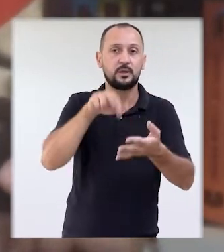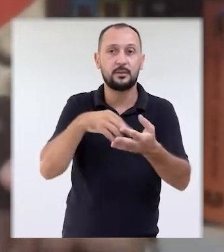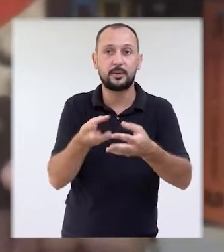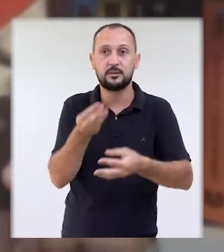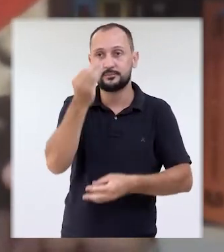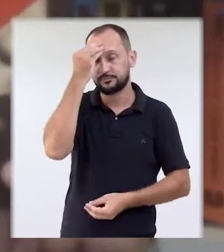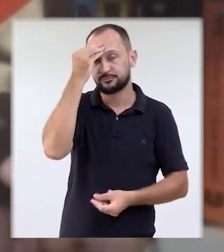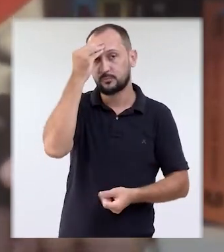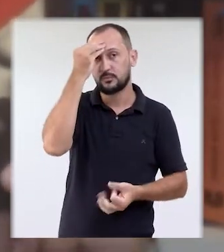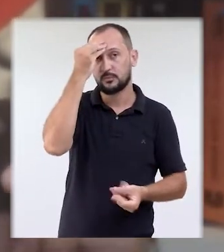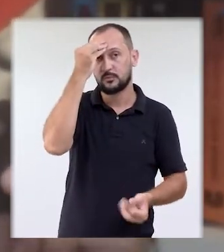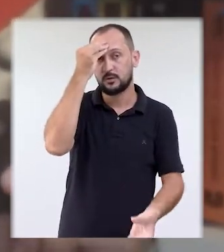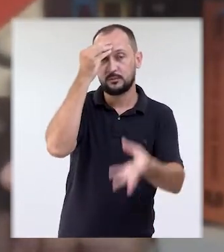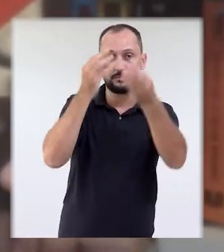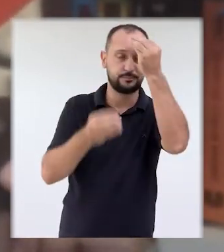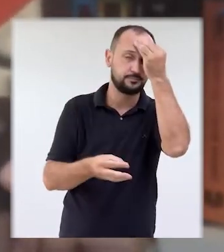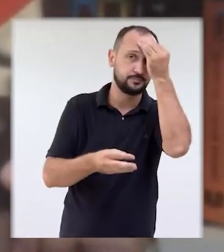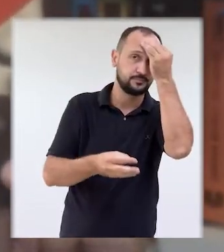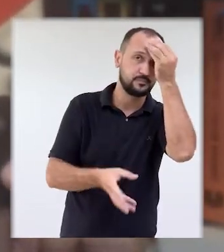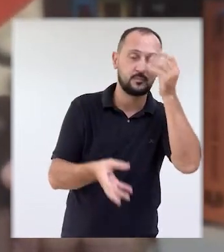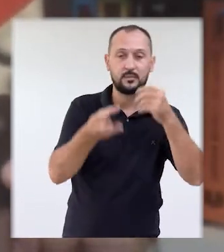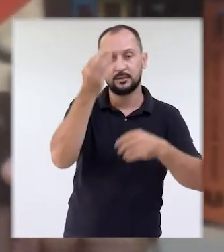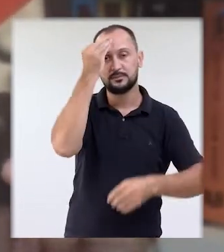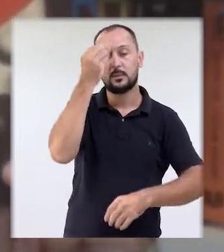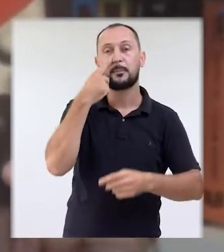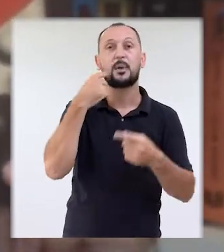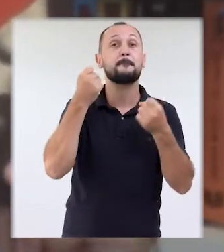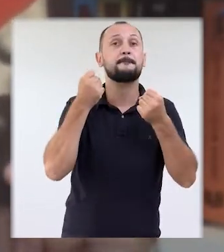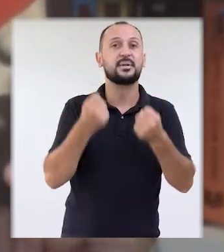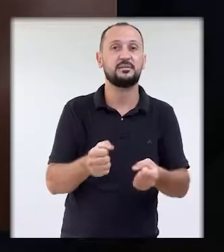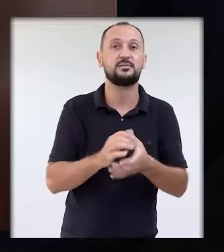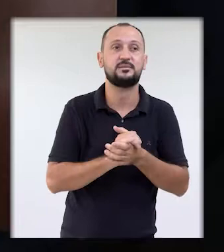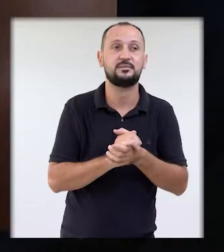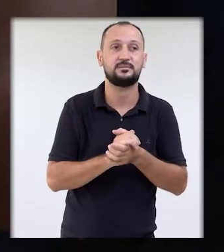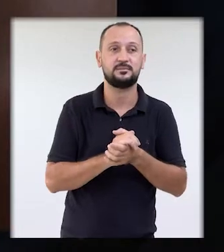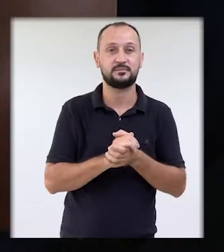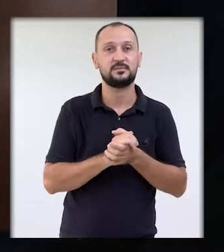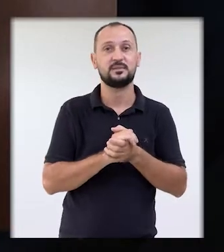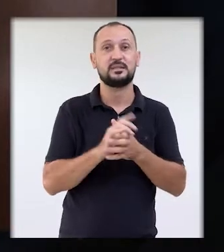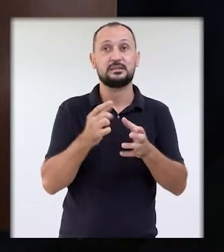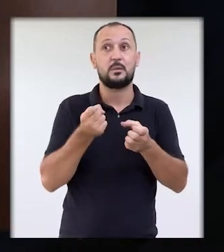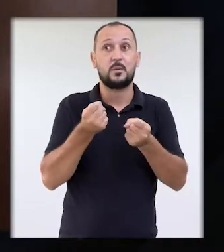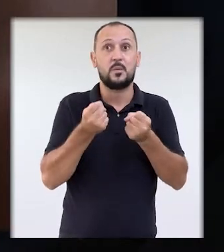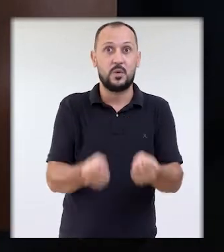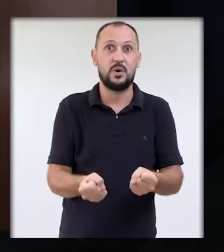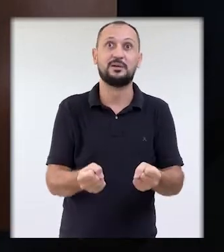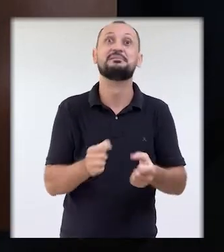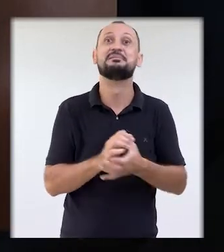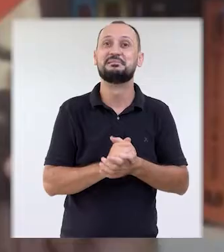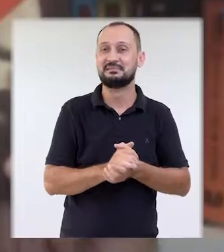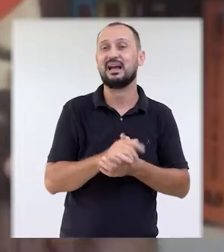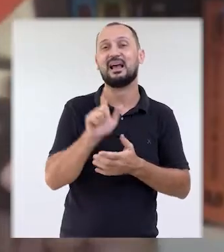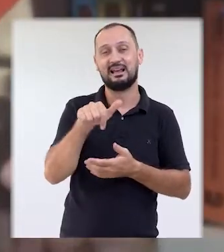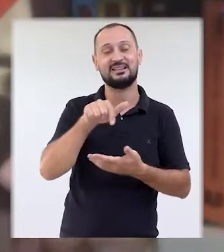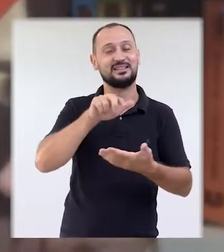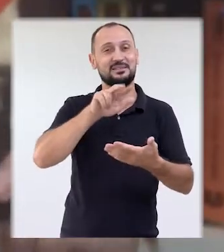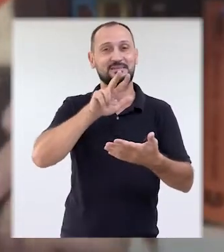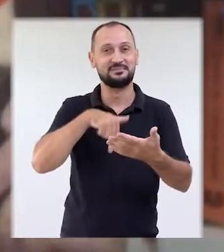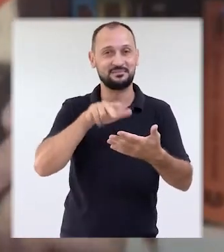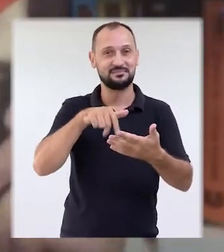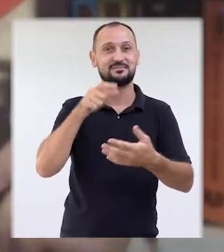pouquinho, para absorver cada um dos contos, que eles são muito, muito densos. Não vou falar que eles são pesados, eles são densos. Então